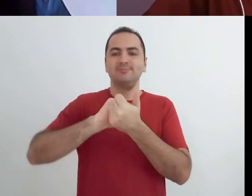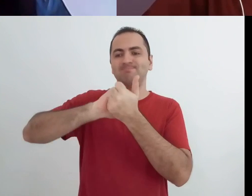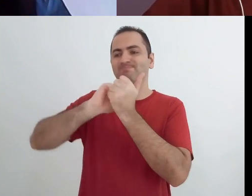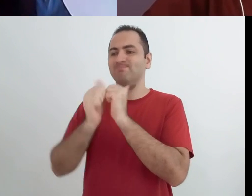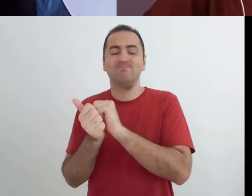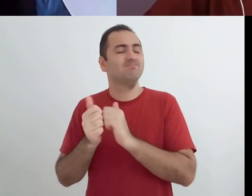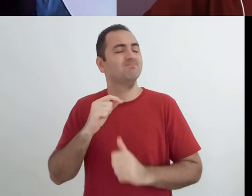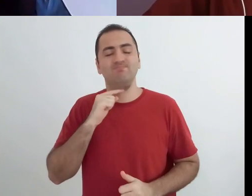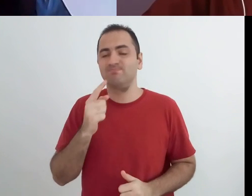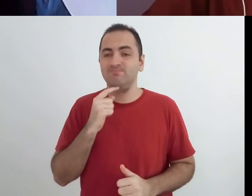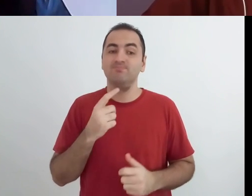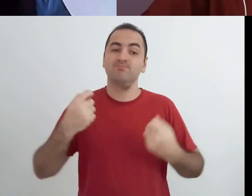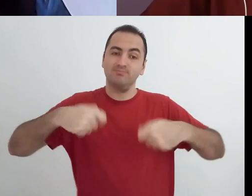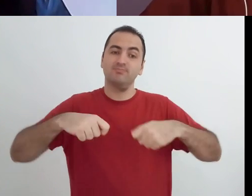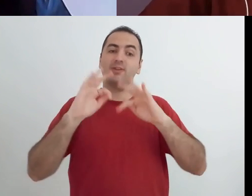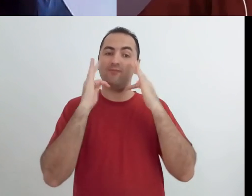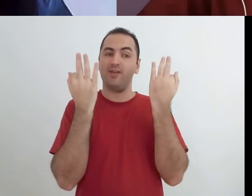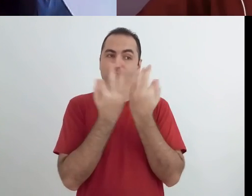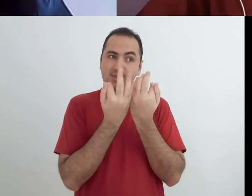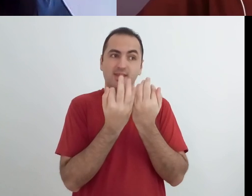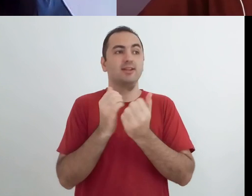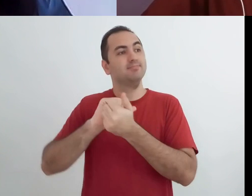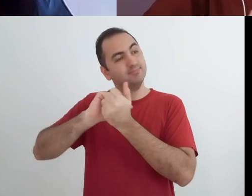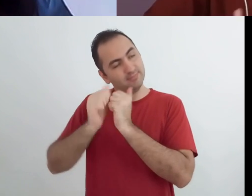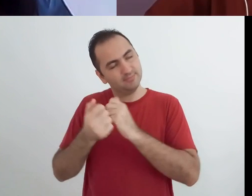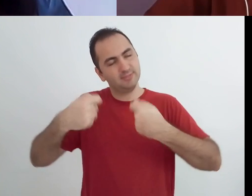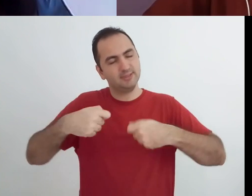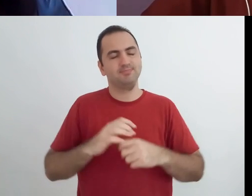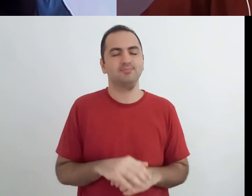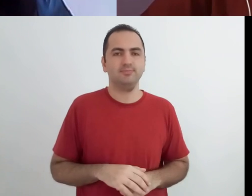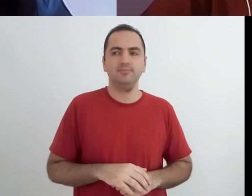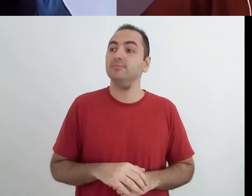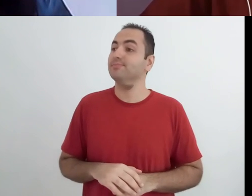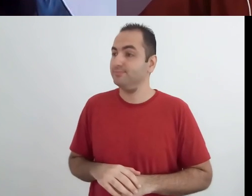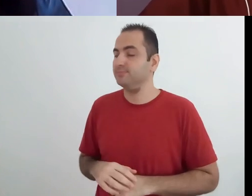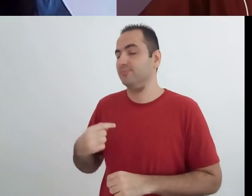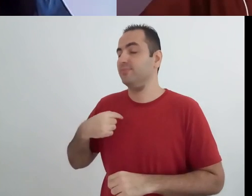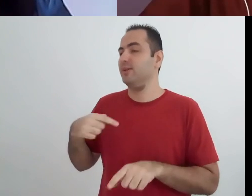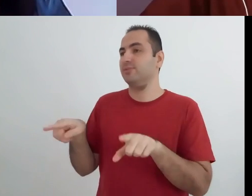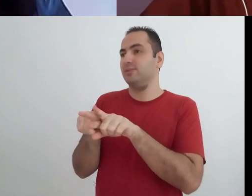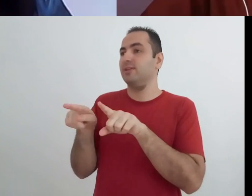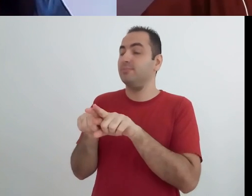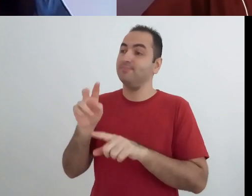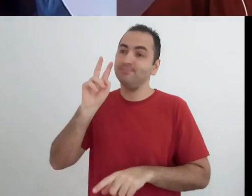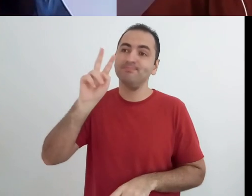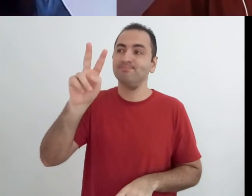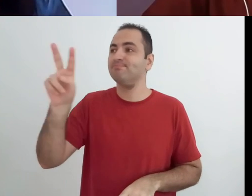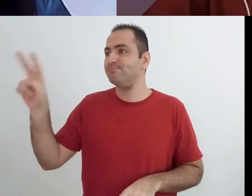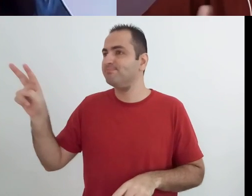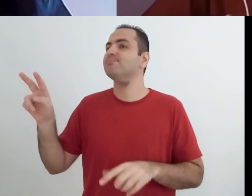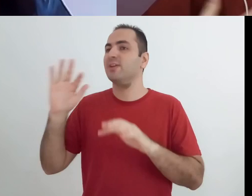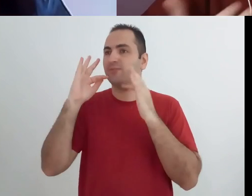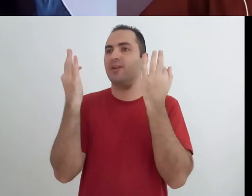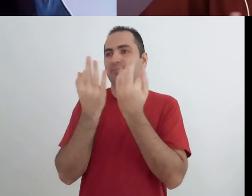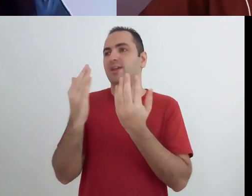Poxa, é realmente um problema aí, né? Eu também vejo muitas famílias, né? Não todas, claro, algumas famílias tentam aprender Libras, né?